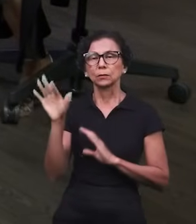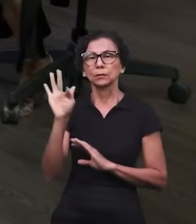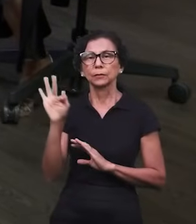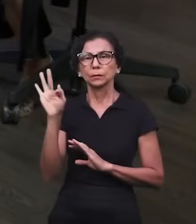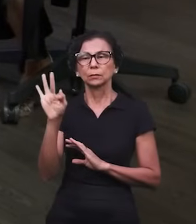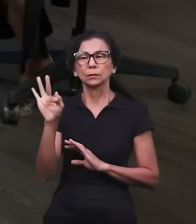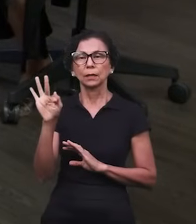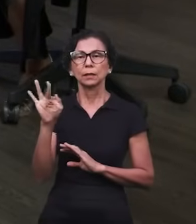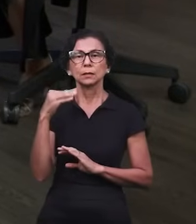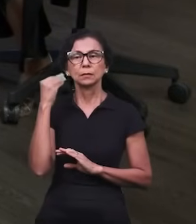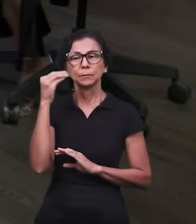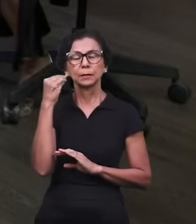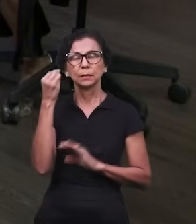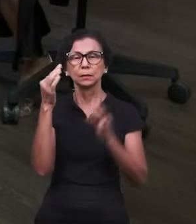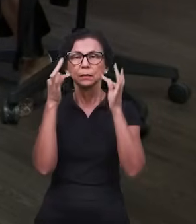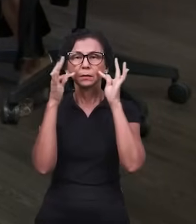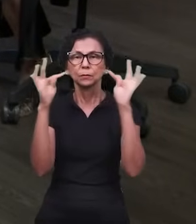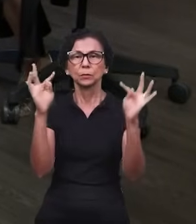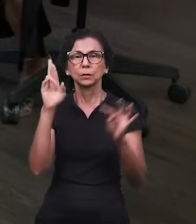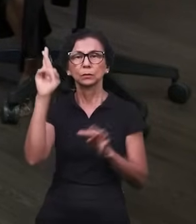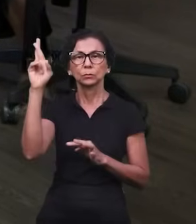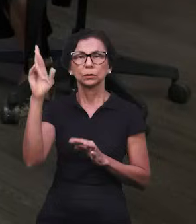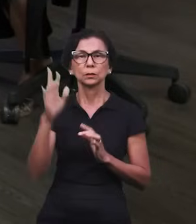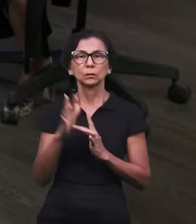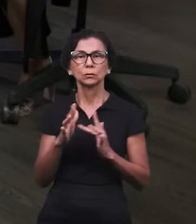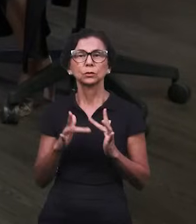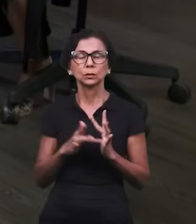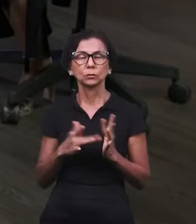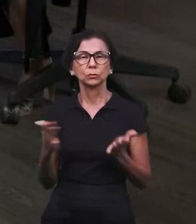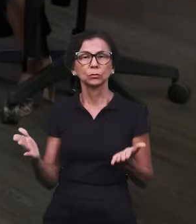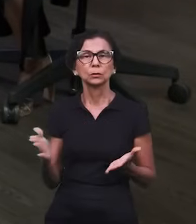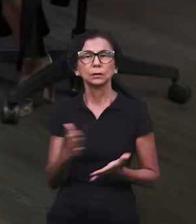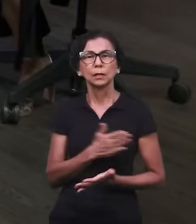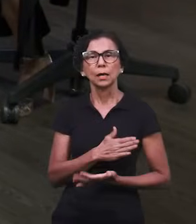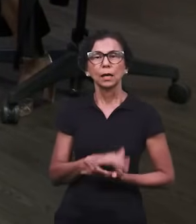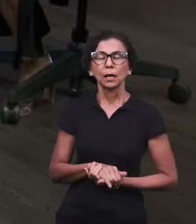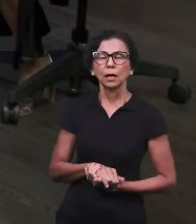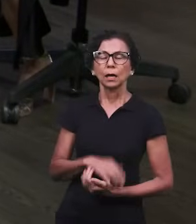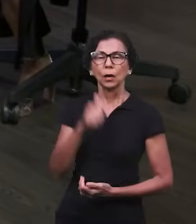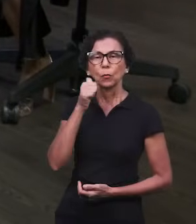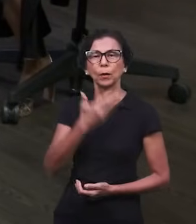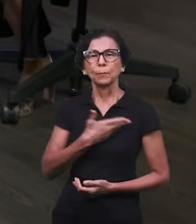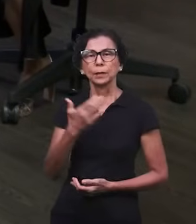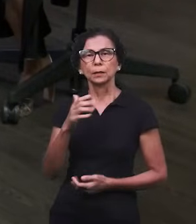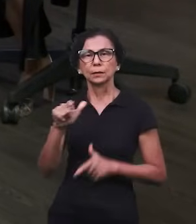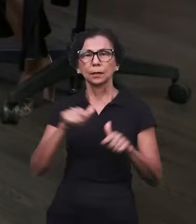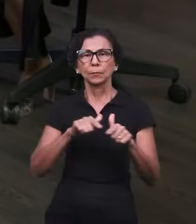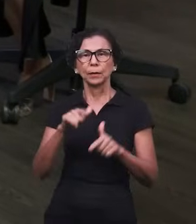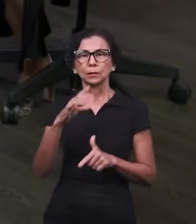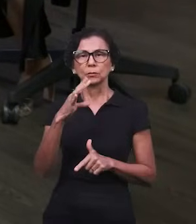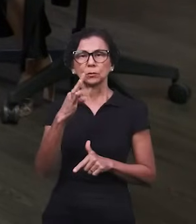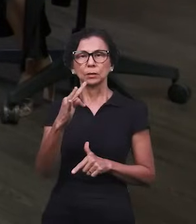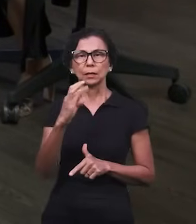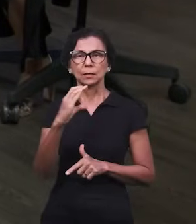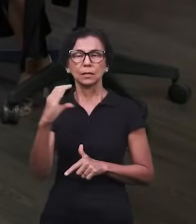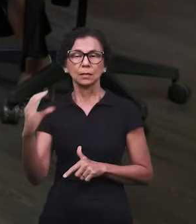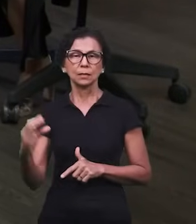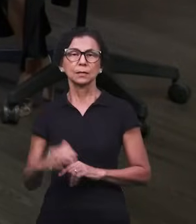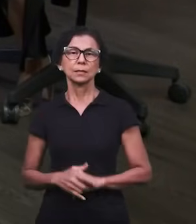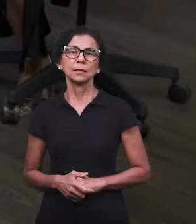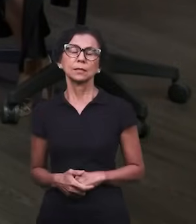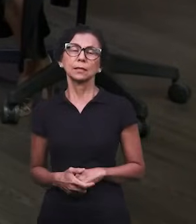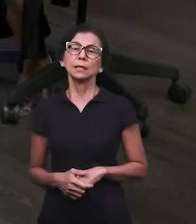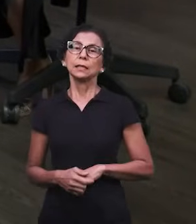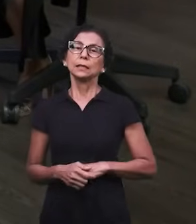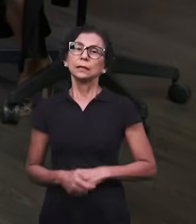aqui, falar do Senhor, ter a oportunidade de falar do Senhor para um amigo que está fazendo um trabalho, um TCC, e às vezes, muitas vezes também eles estão com sede,